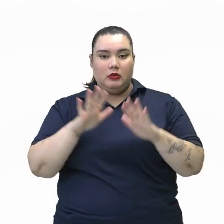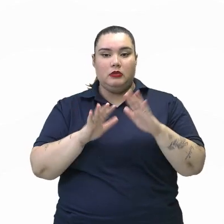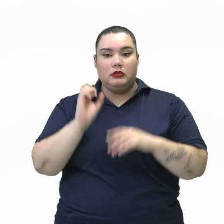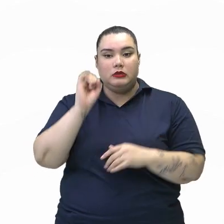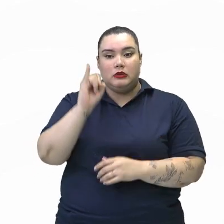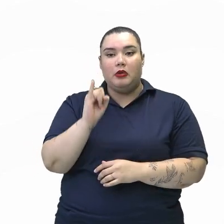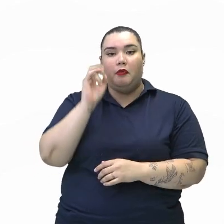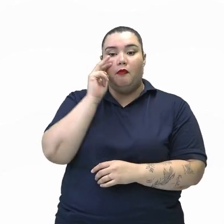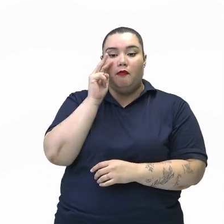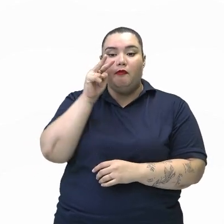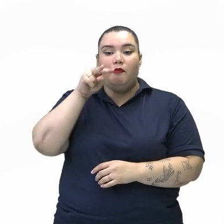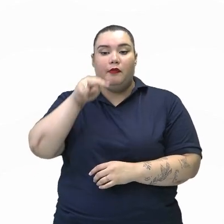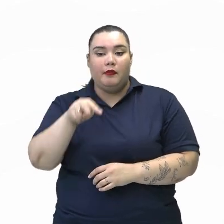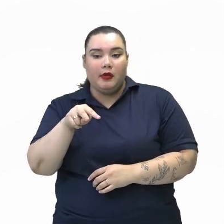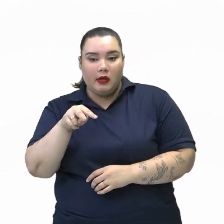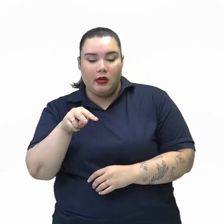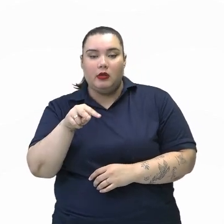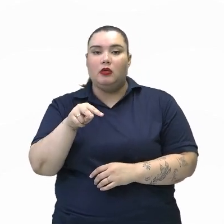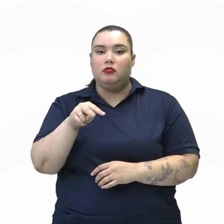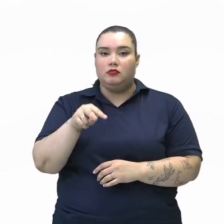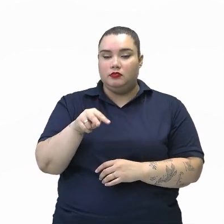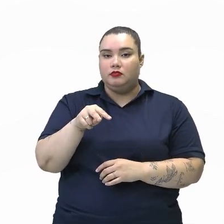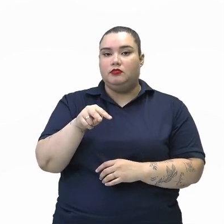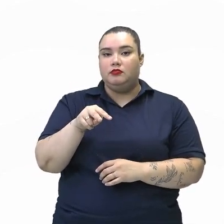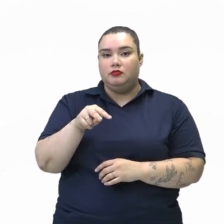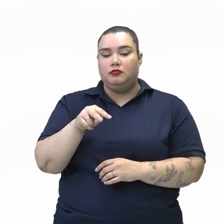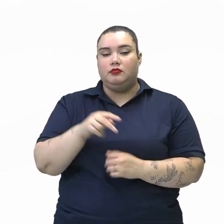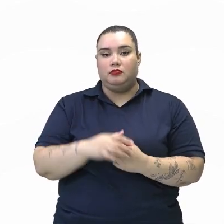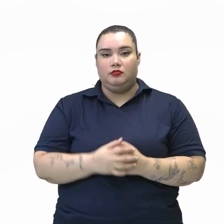a gente está